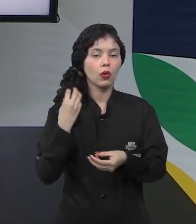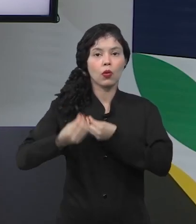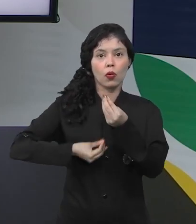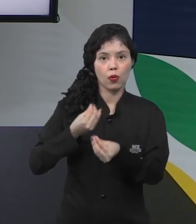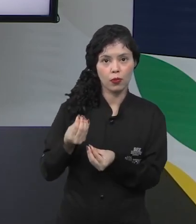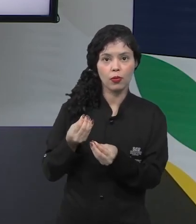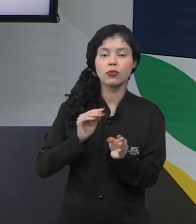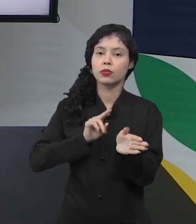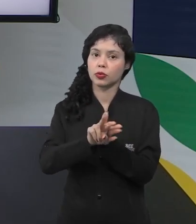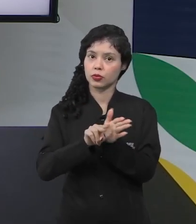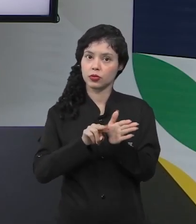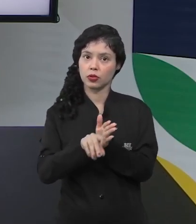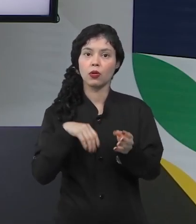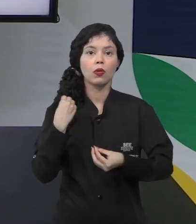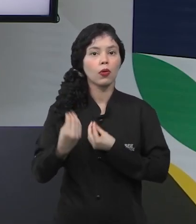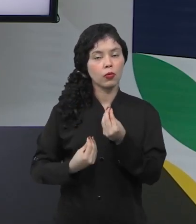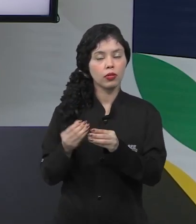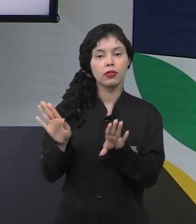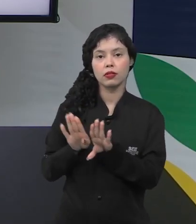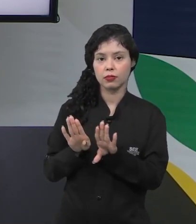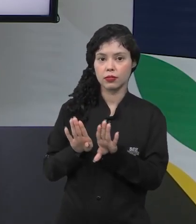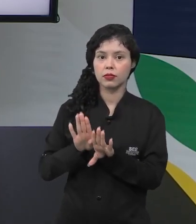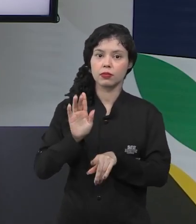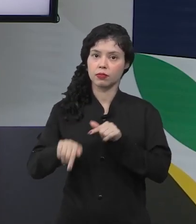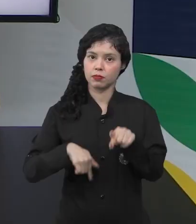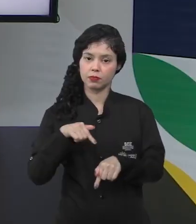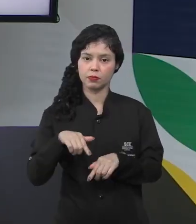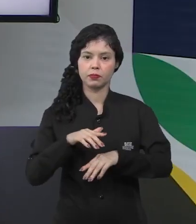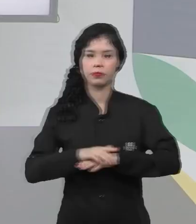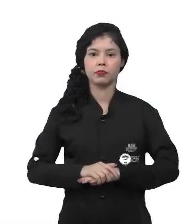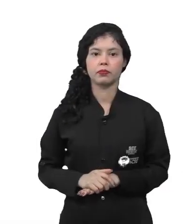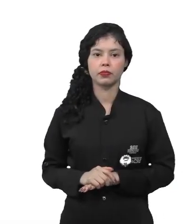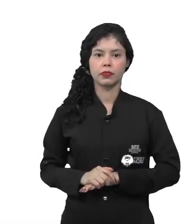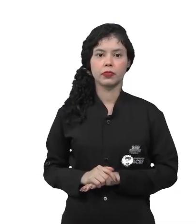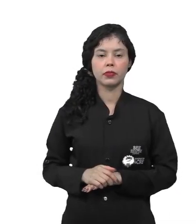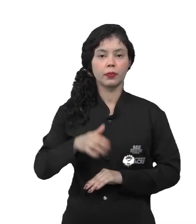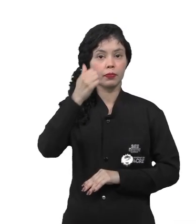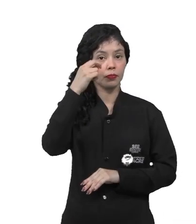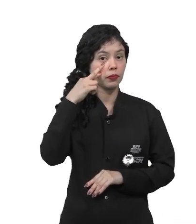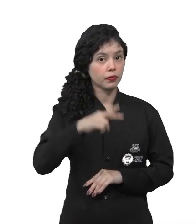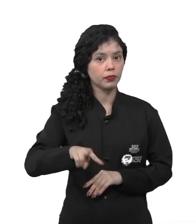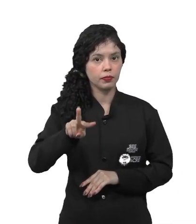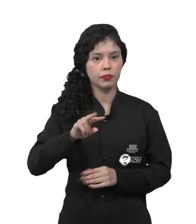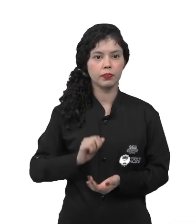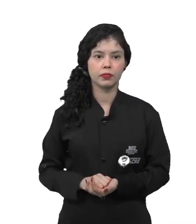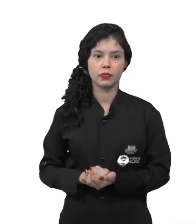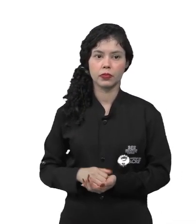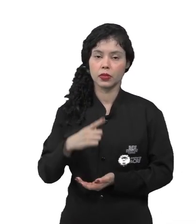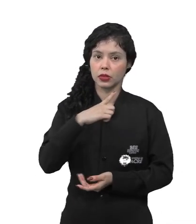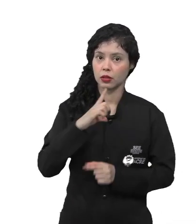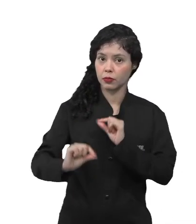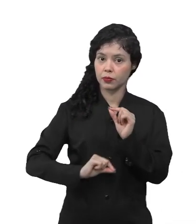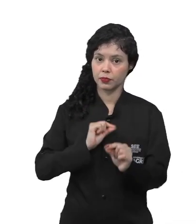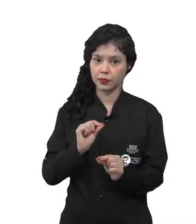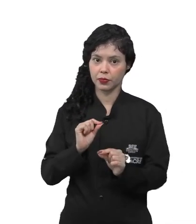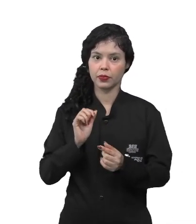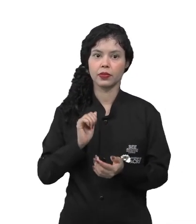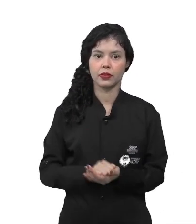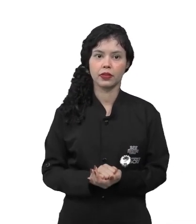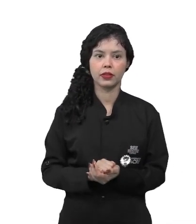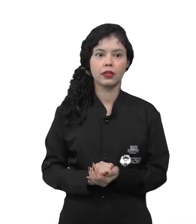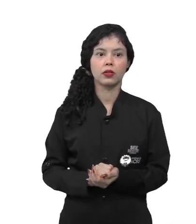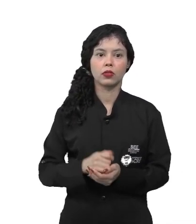tanto com componente de biologia como de química. Então, vamos analisar aqui, ó. Nós temos o metabolismo